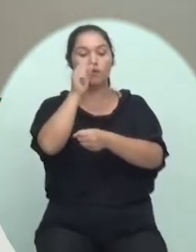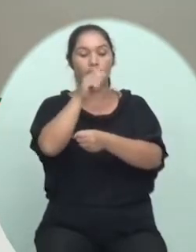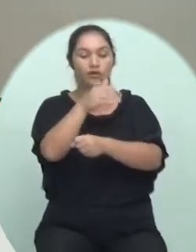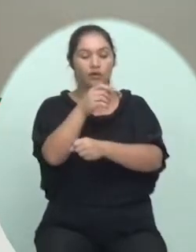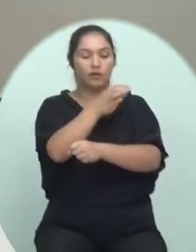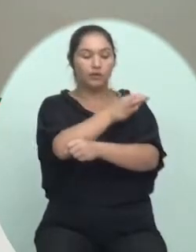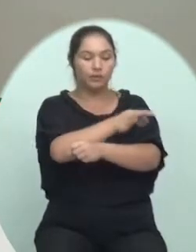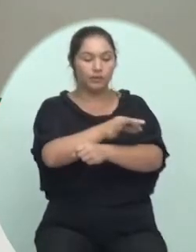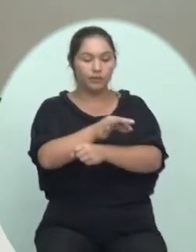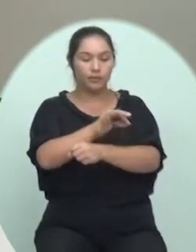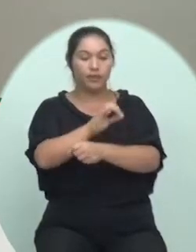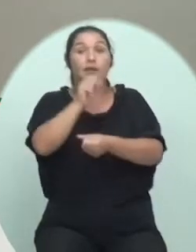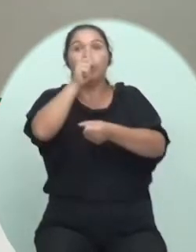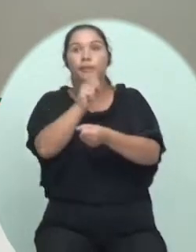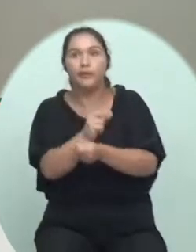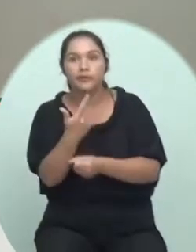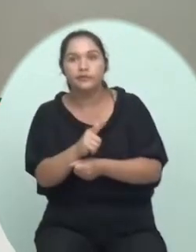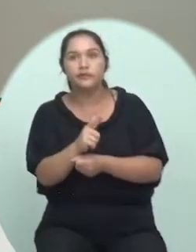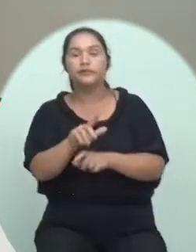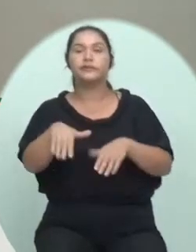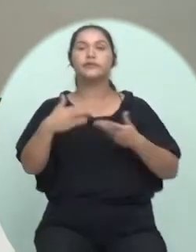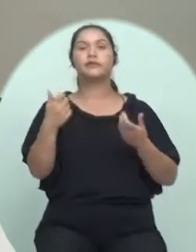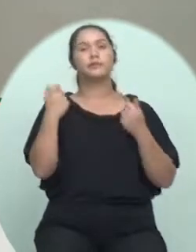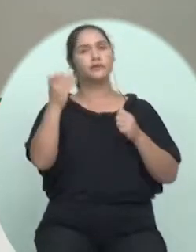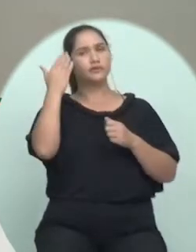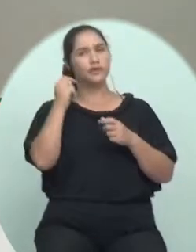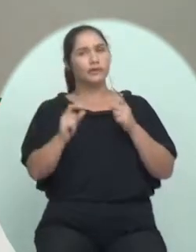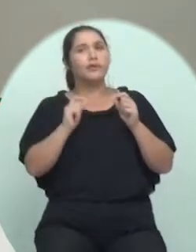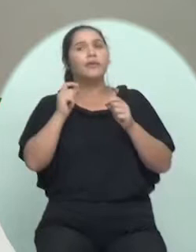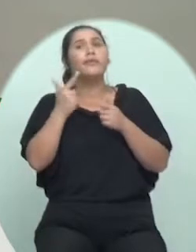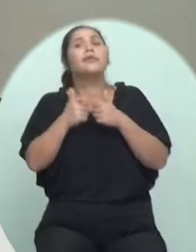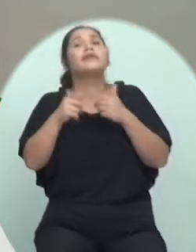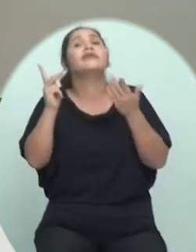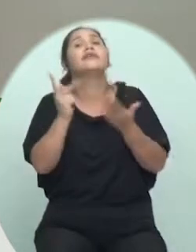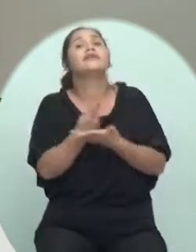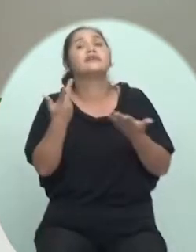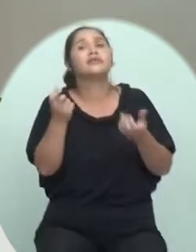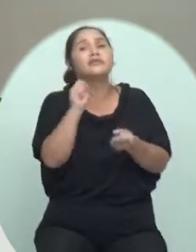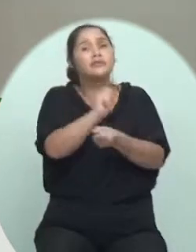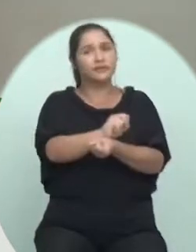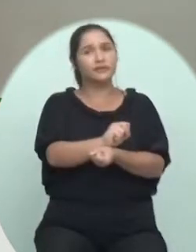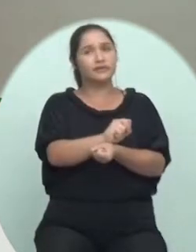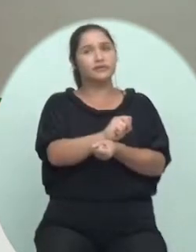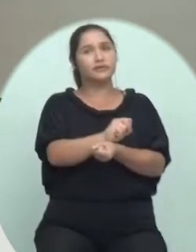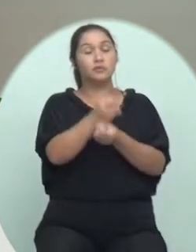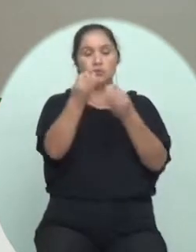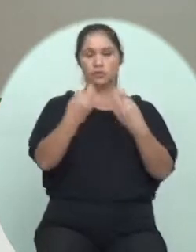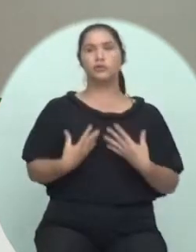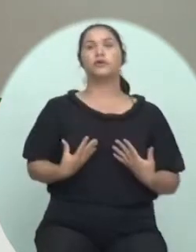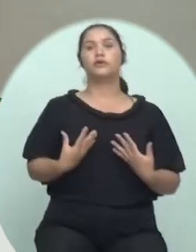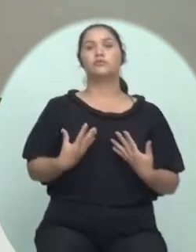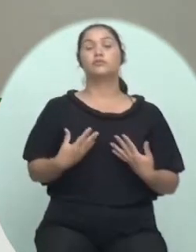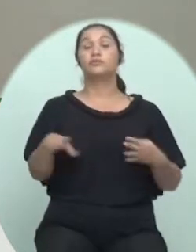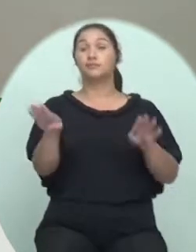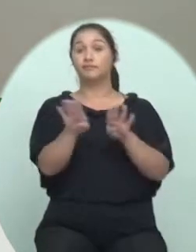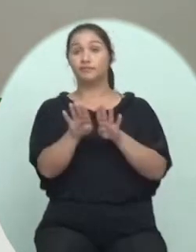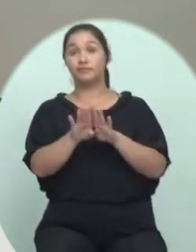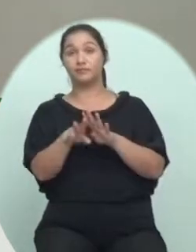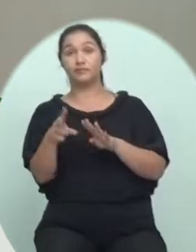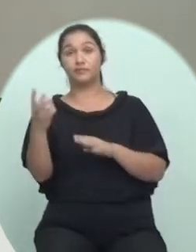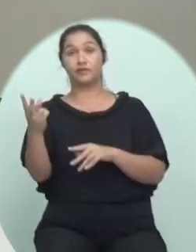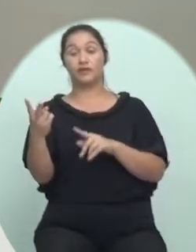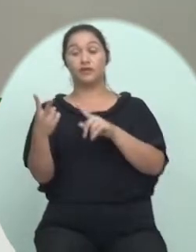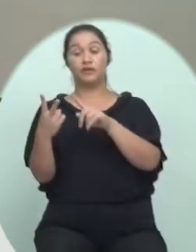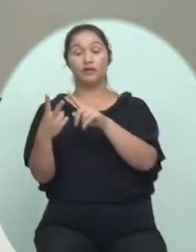razões que levaram, e saber exatamente por que aconteceu através das suas justificativas. Mas outros dois pontos